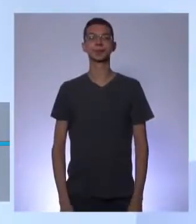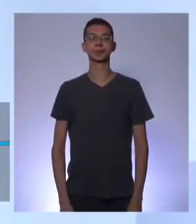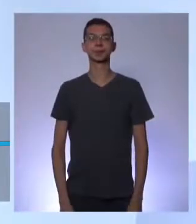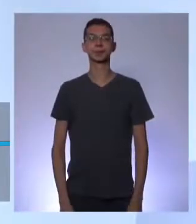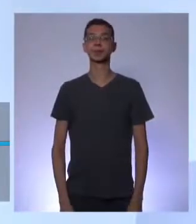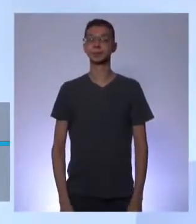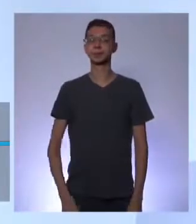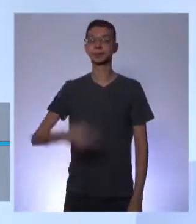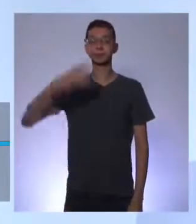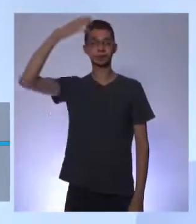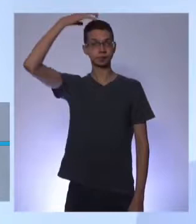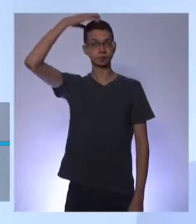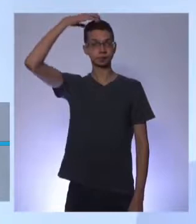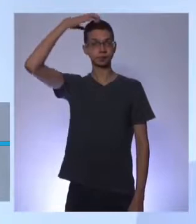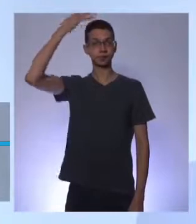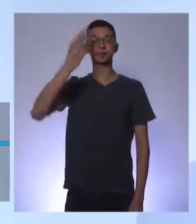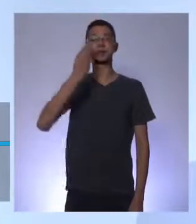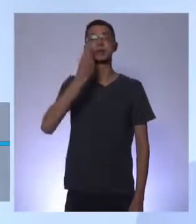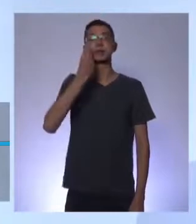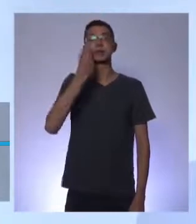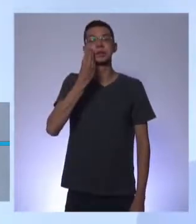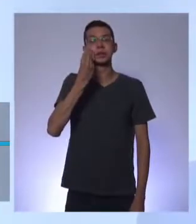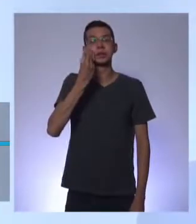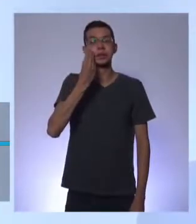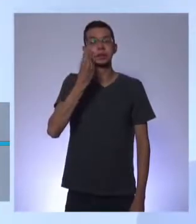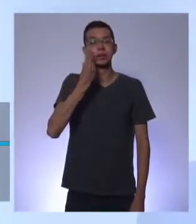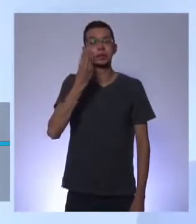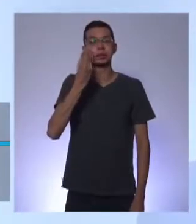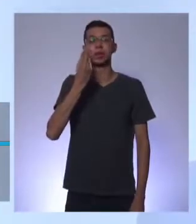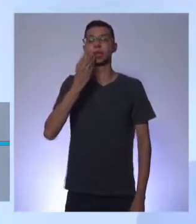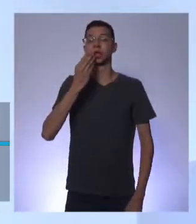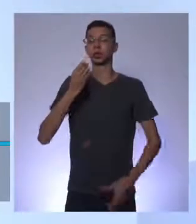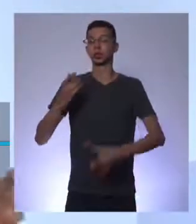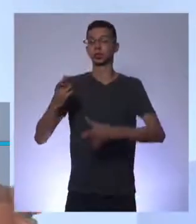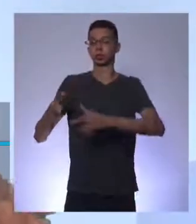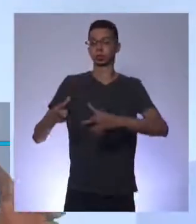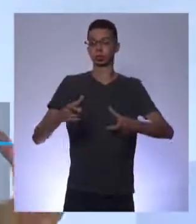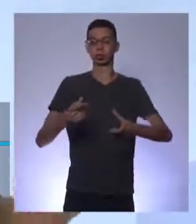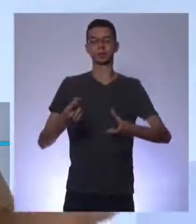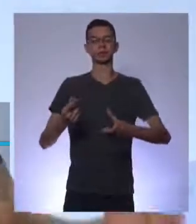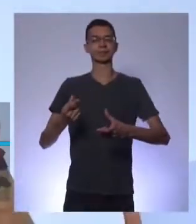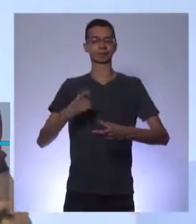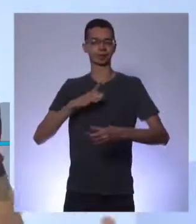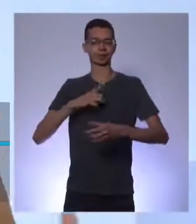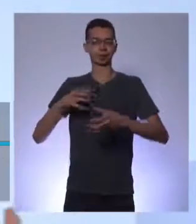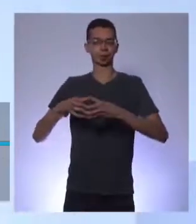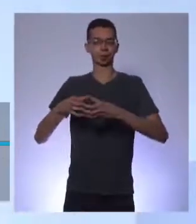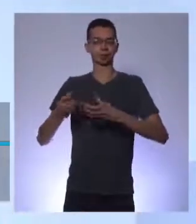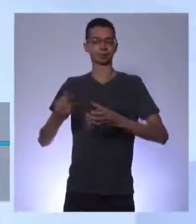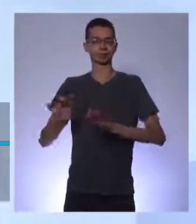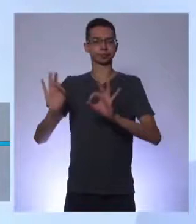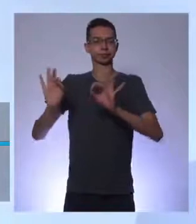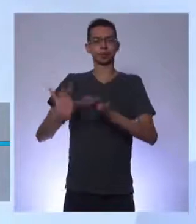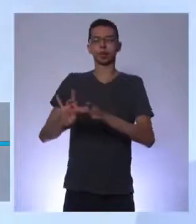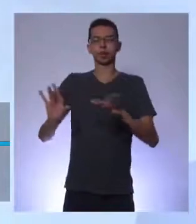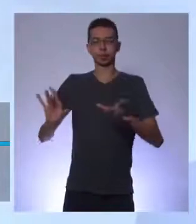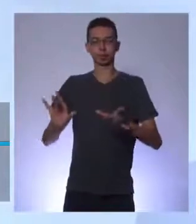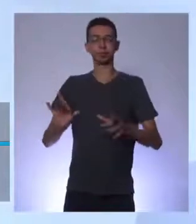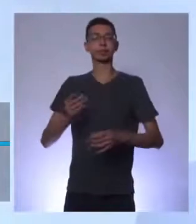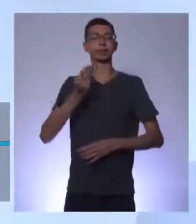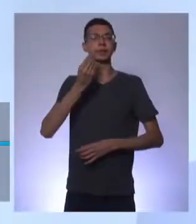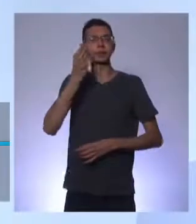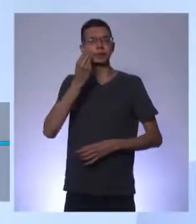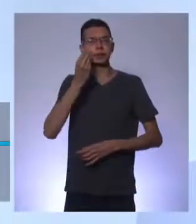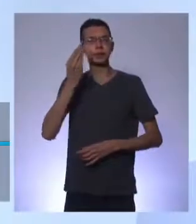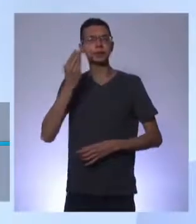coroa ela tentava minar as forças dessas elites burguesas, liberais, que